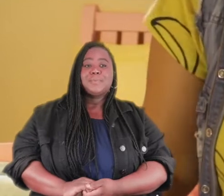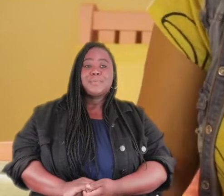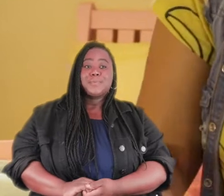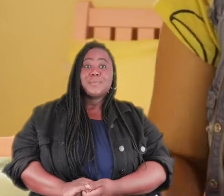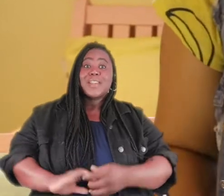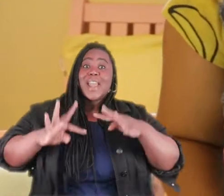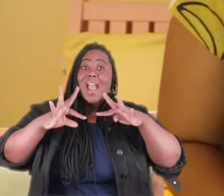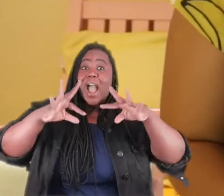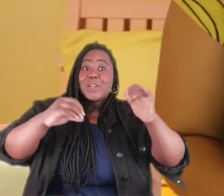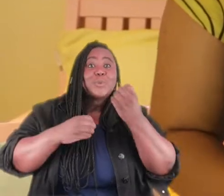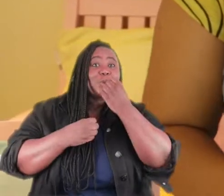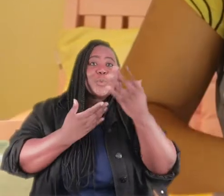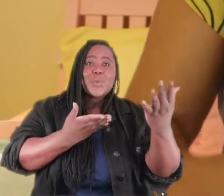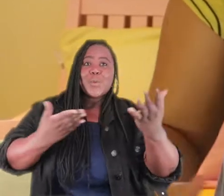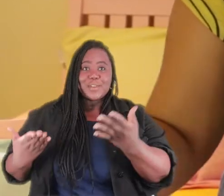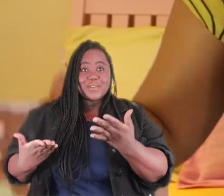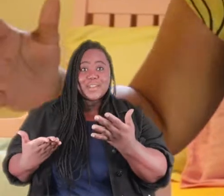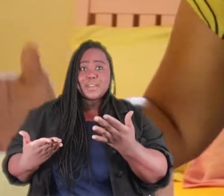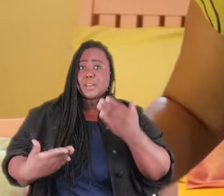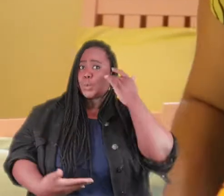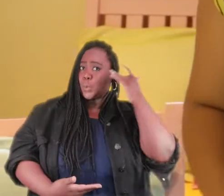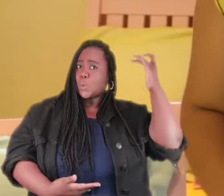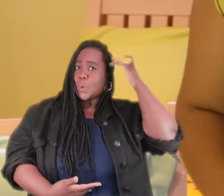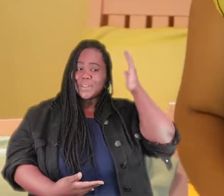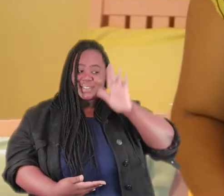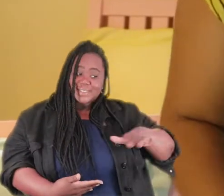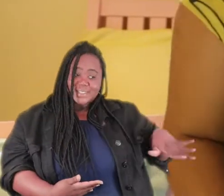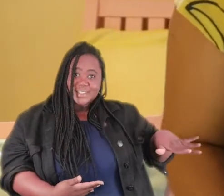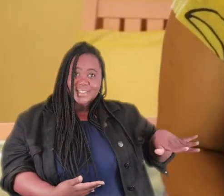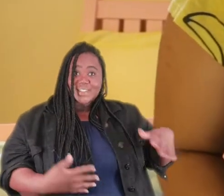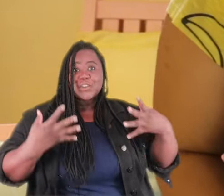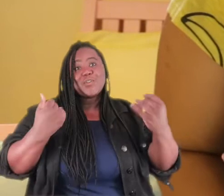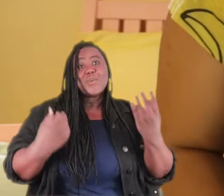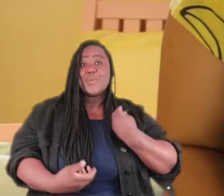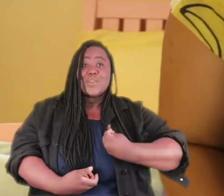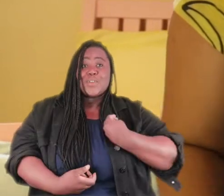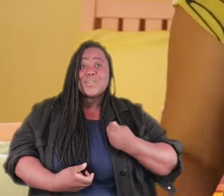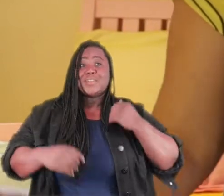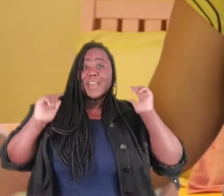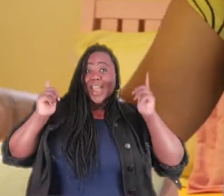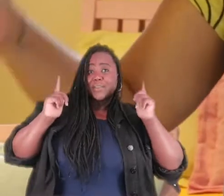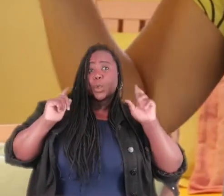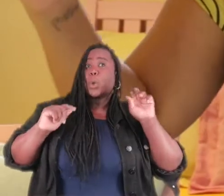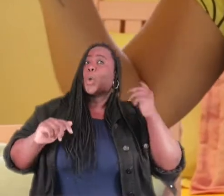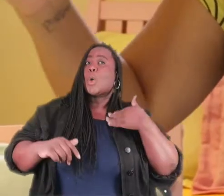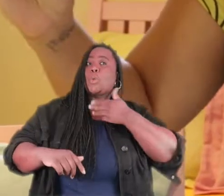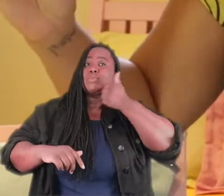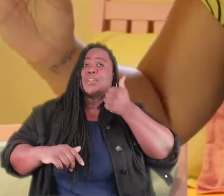A todos as boas-vindas aos adultos e crianças. Vamos viver aventuras, ou